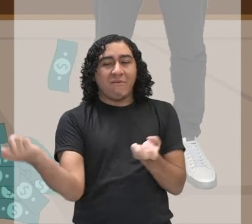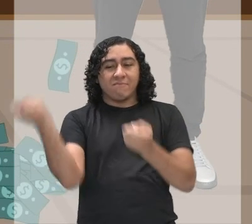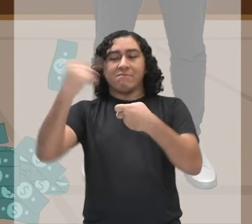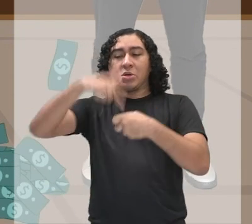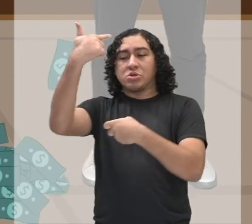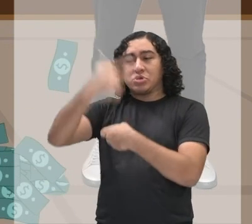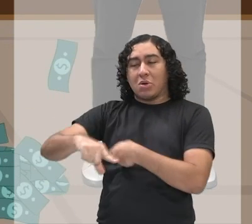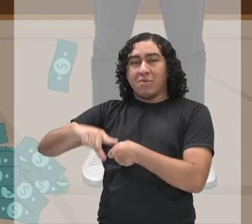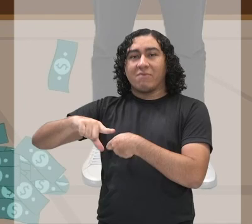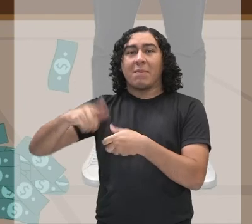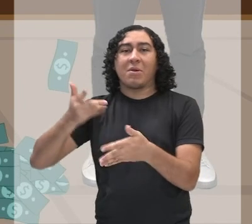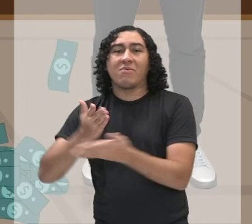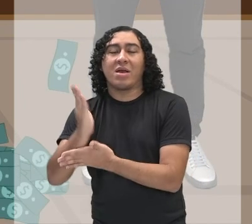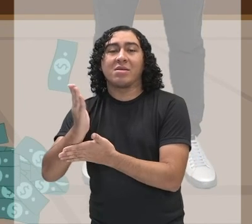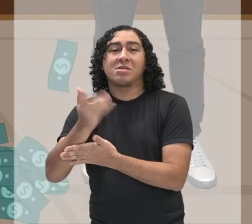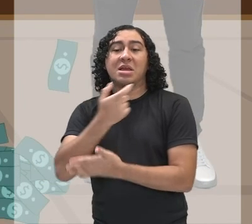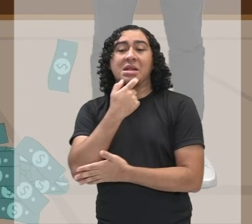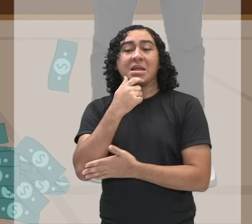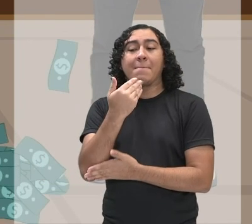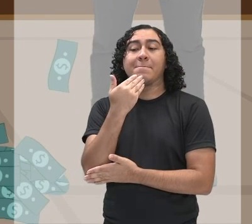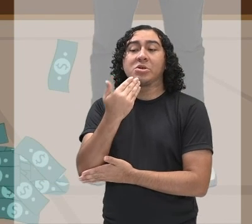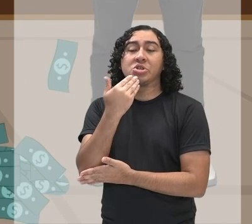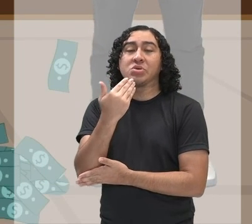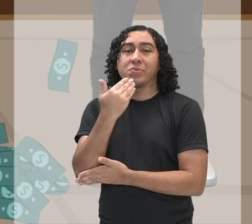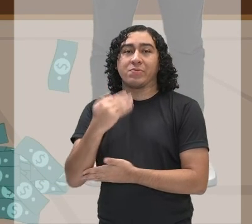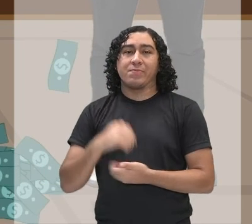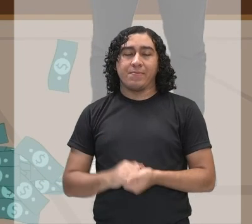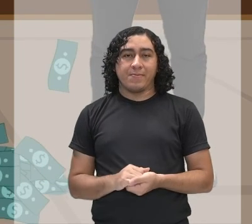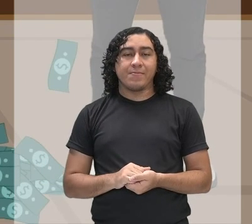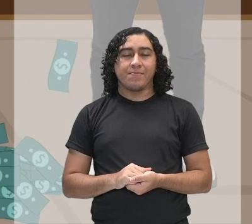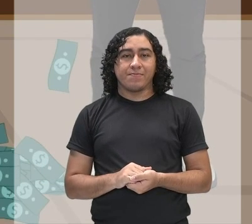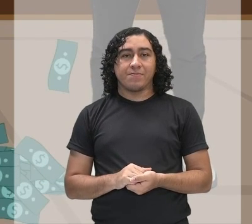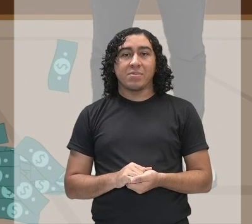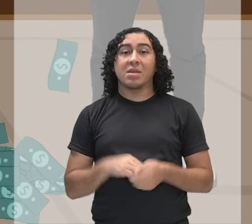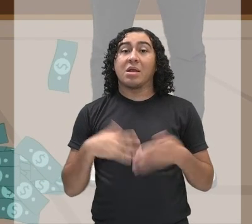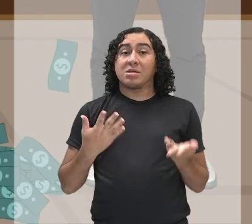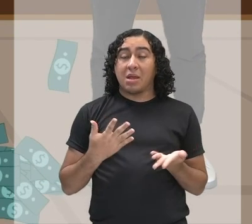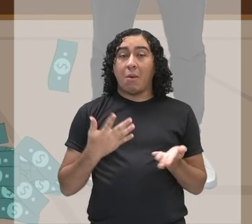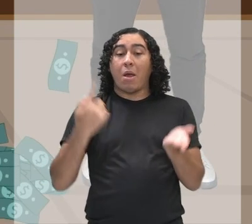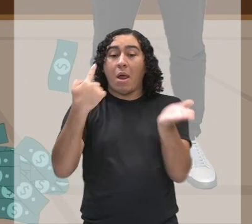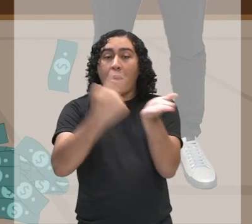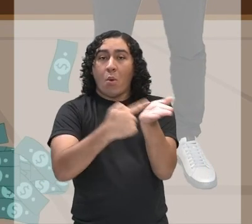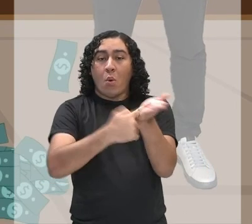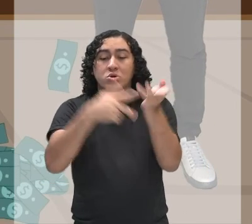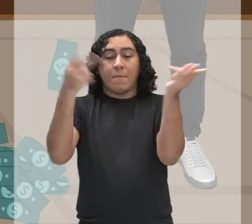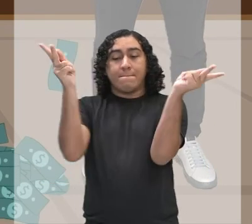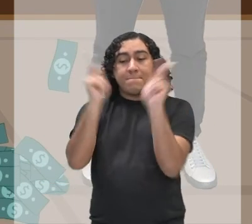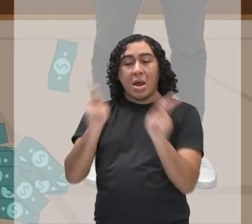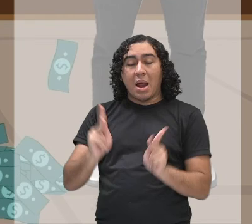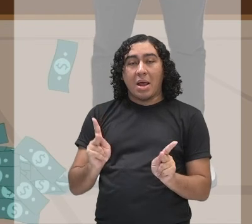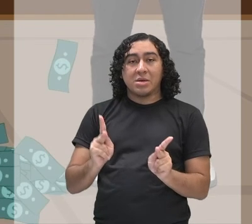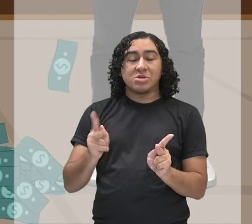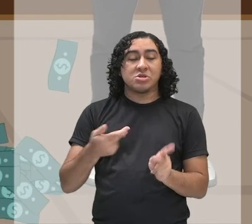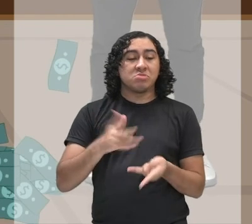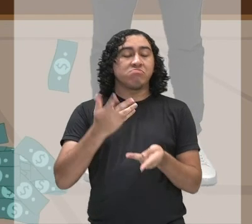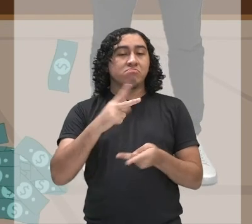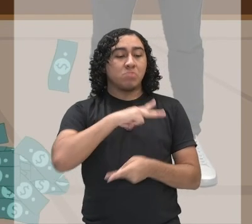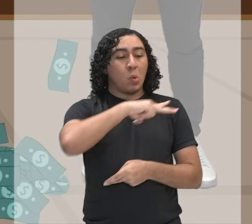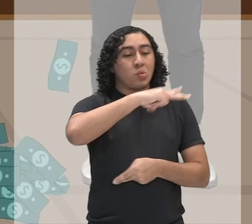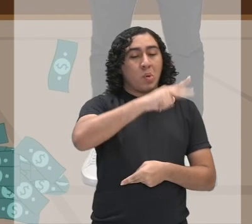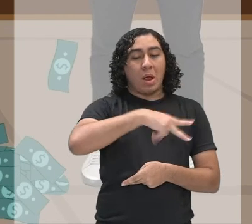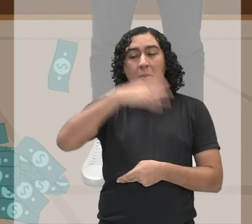a Inglaterra pediu mais. Pelo acordo de paz e aliança que a Inglaterra fez o Brasil assinar